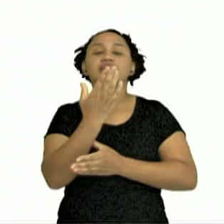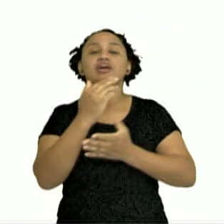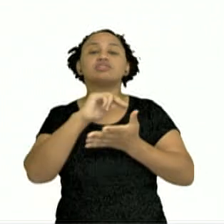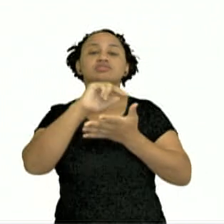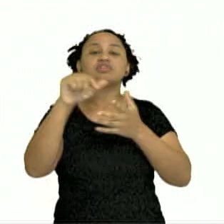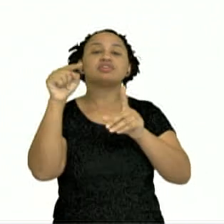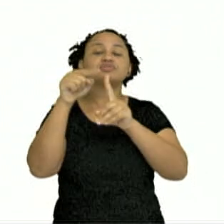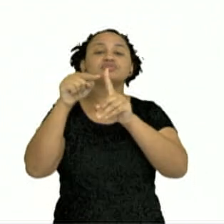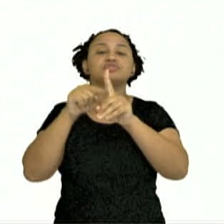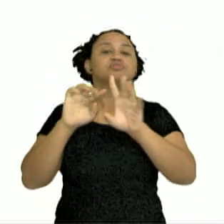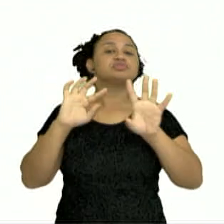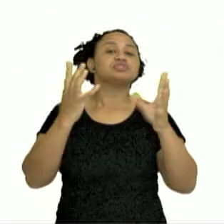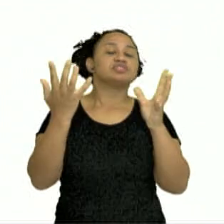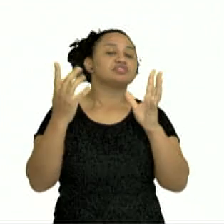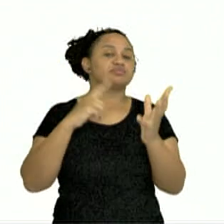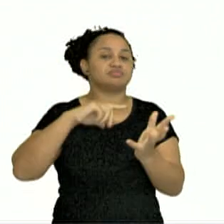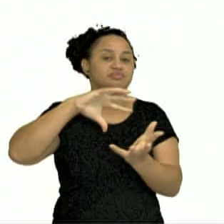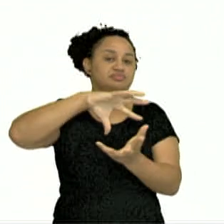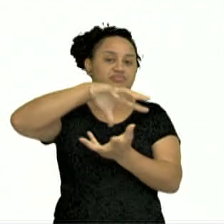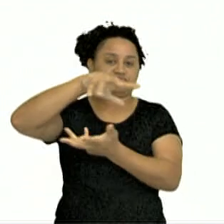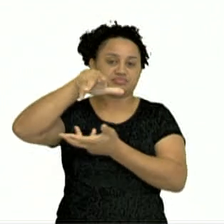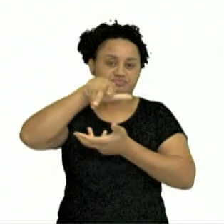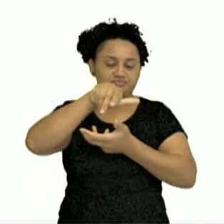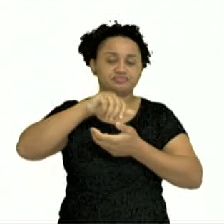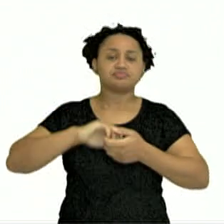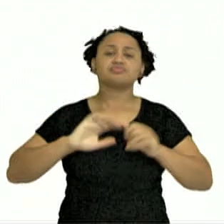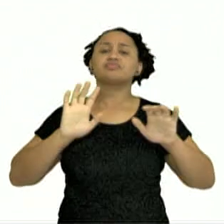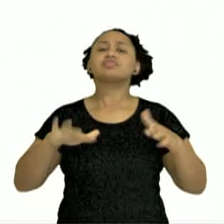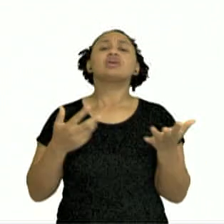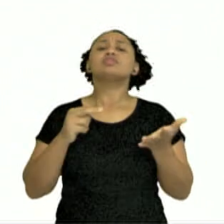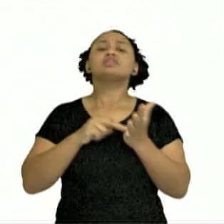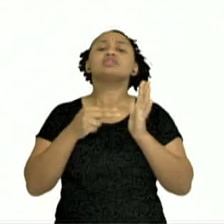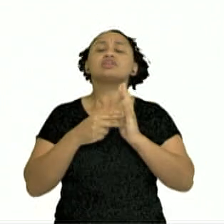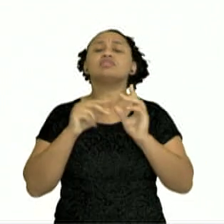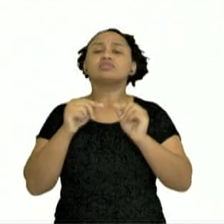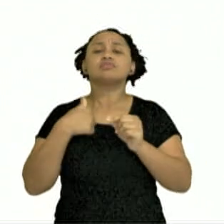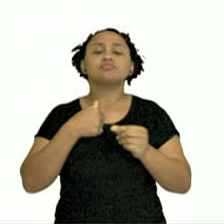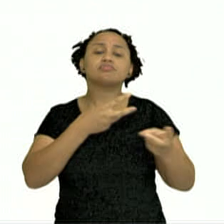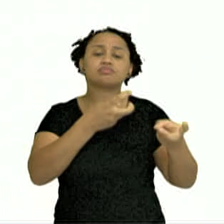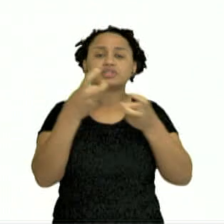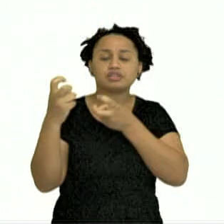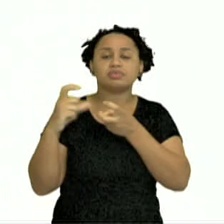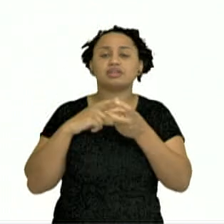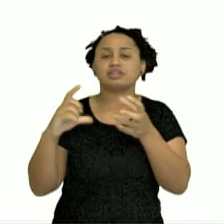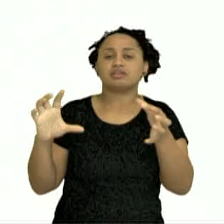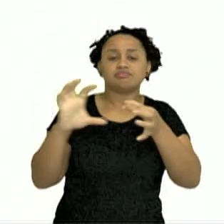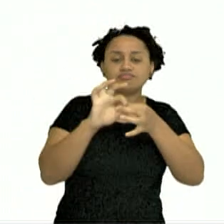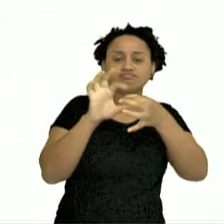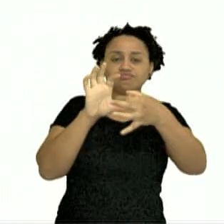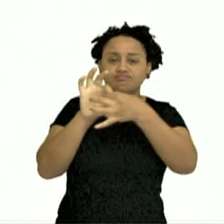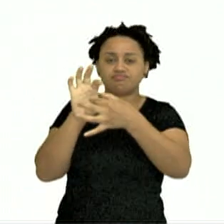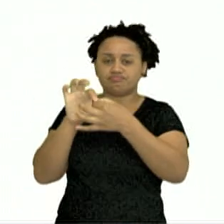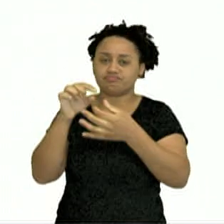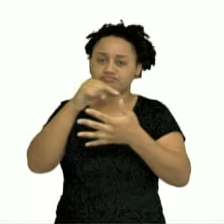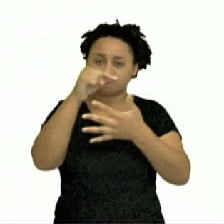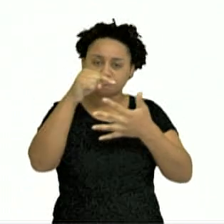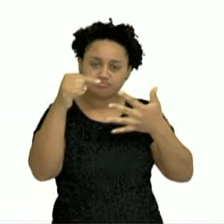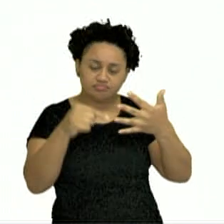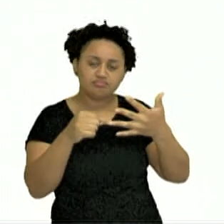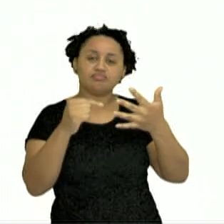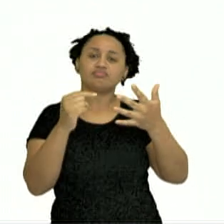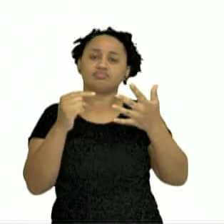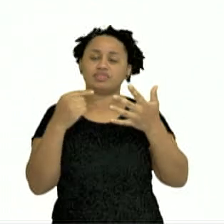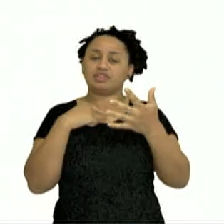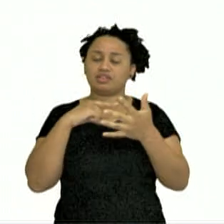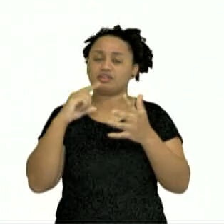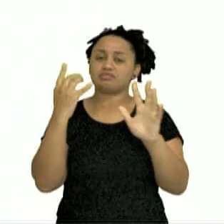de clima que existem em nosso planeta. Isso significa que nós vamos perceber que existe uma interligação entre os fatores e os elementos do clima